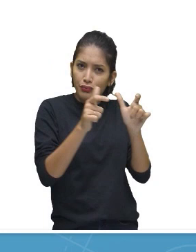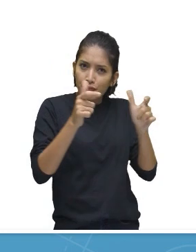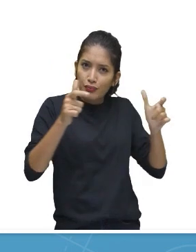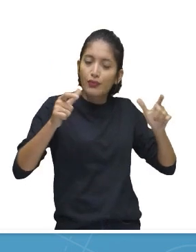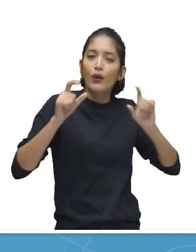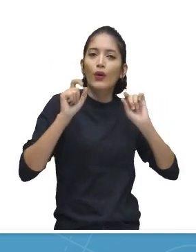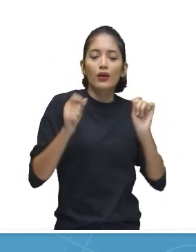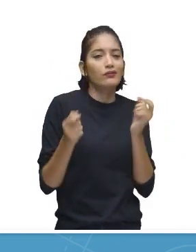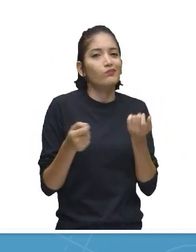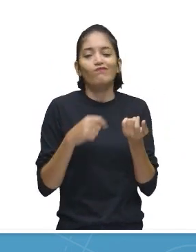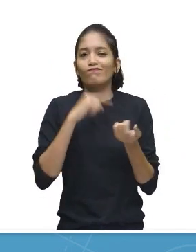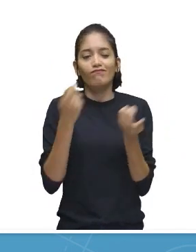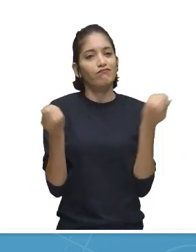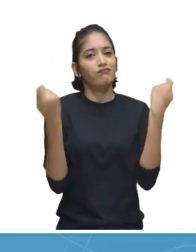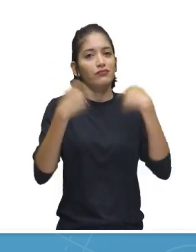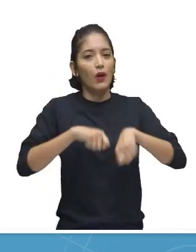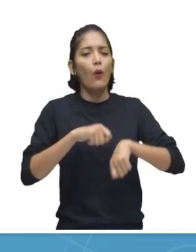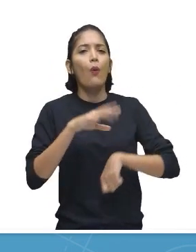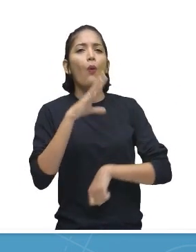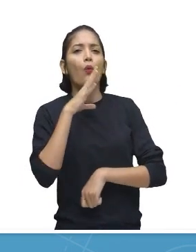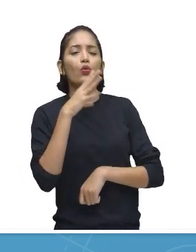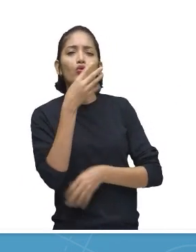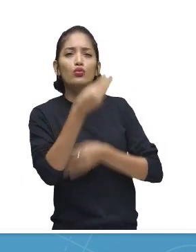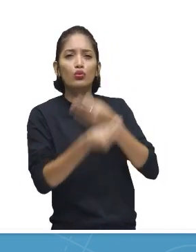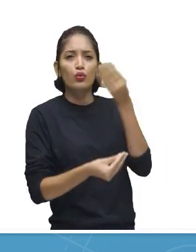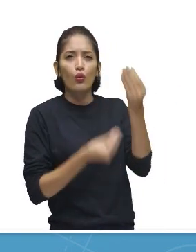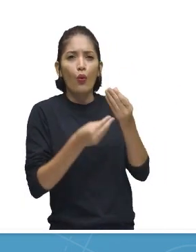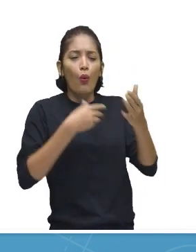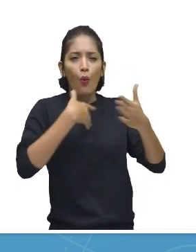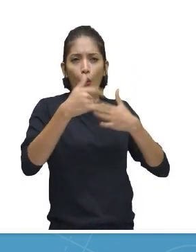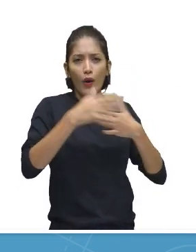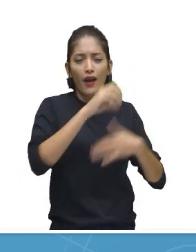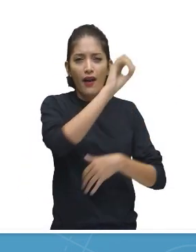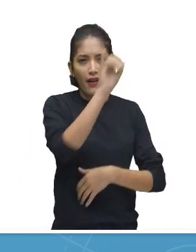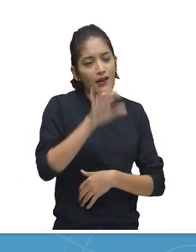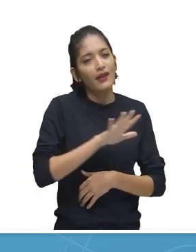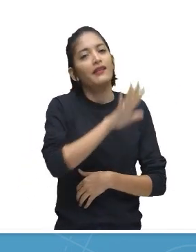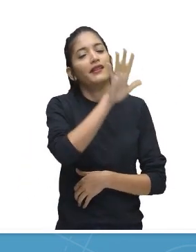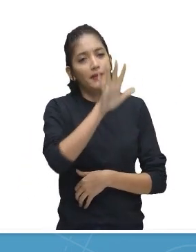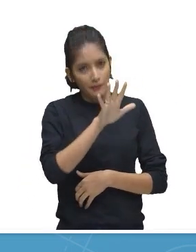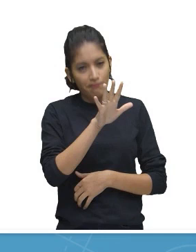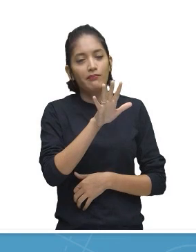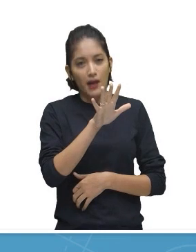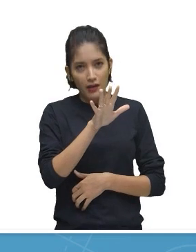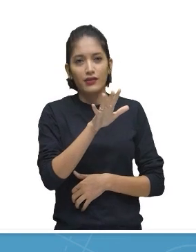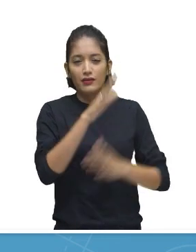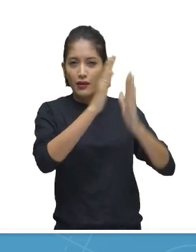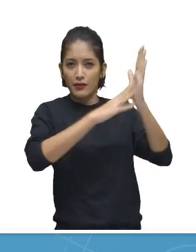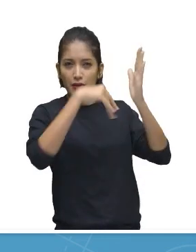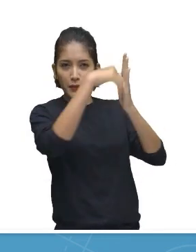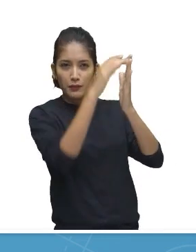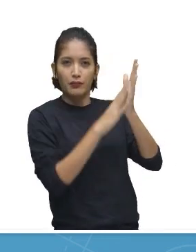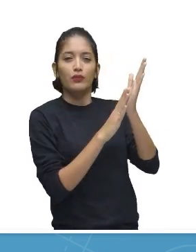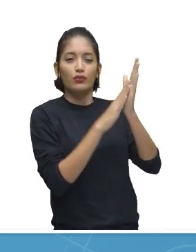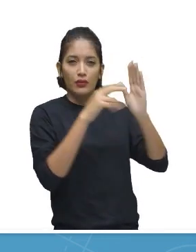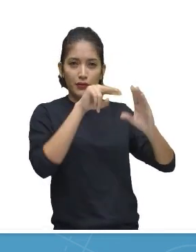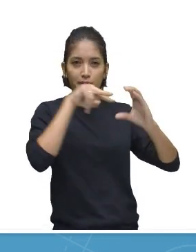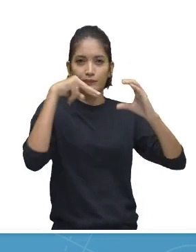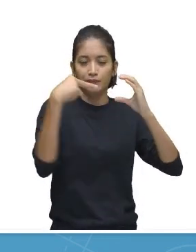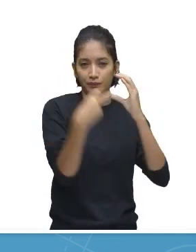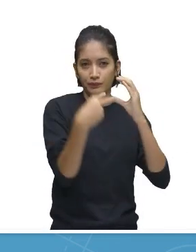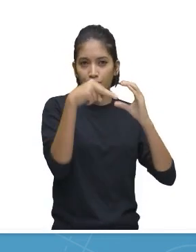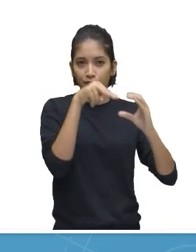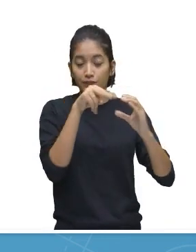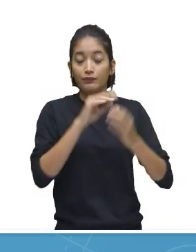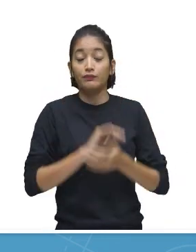tornou impossível o reconhecimento de qualquer figura nas pinturas cubistas. A cor